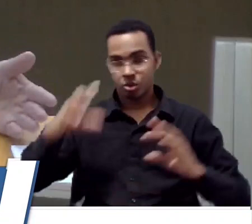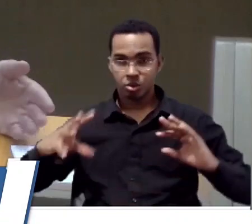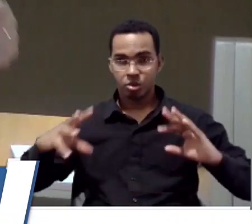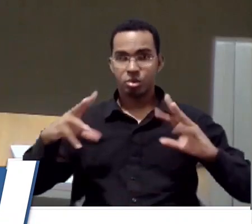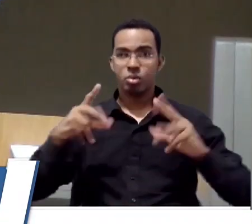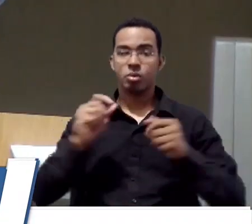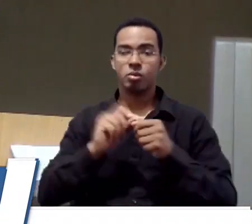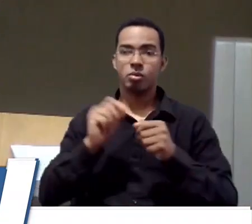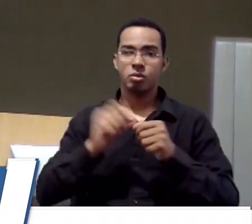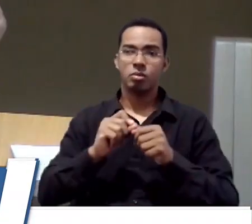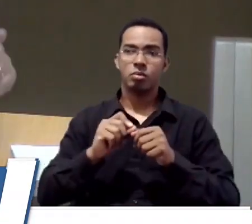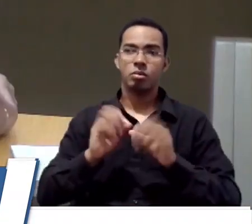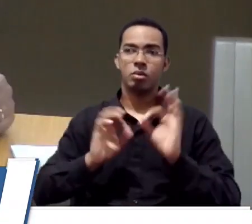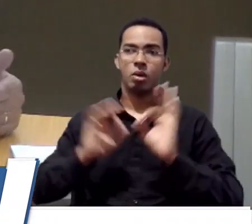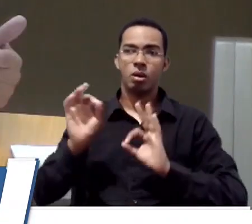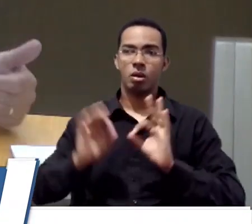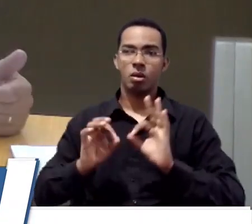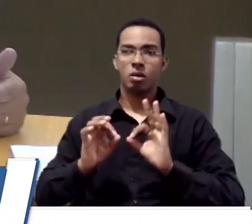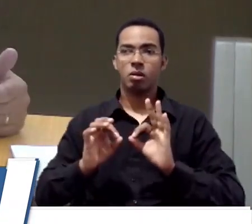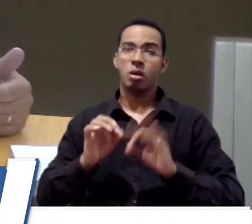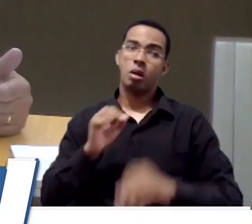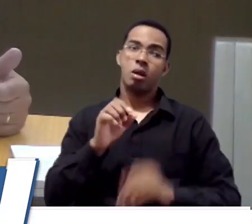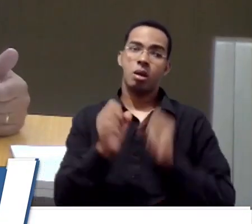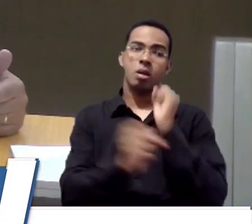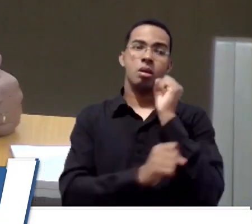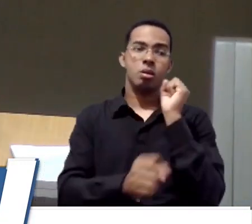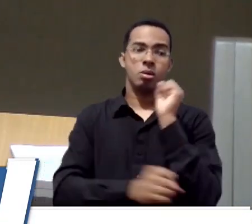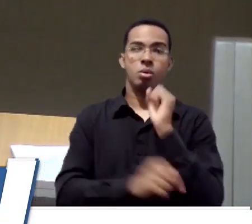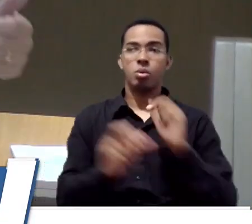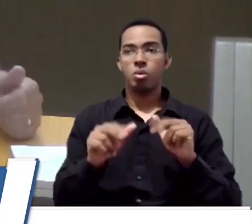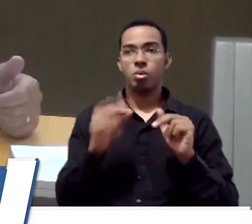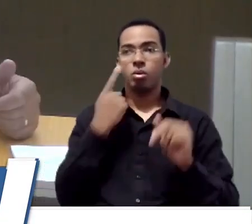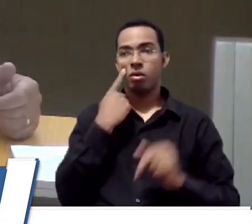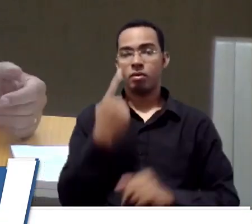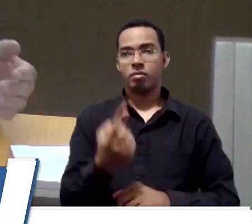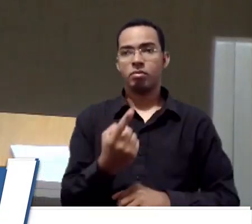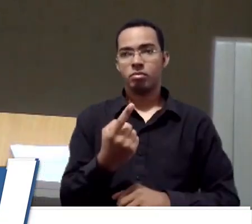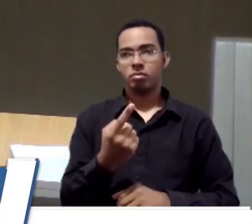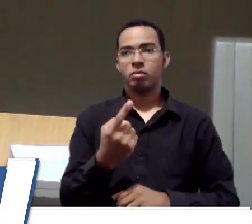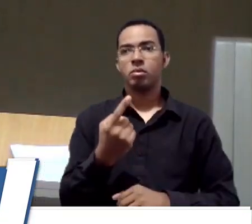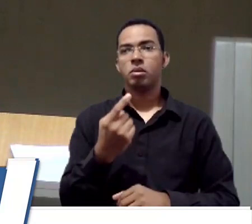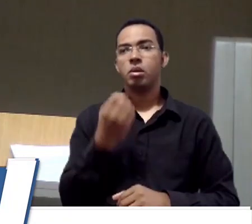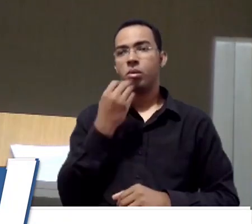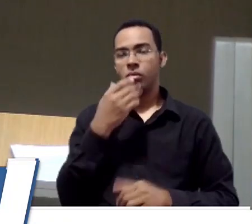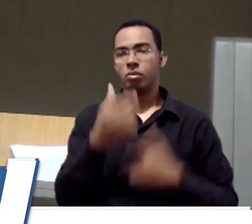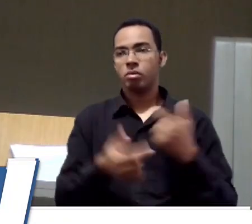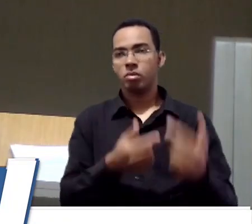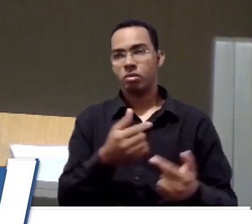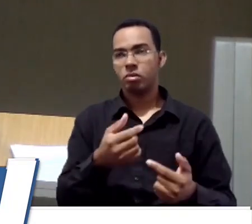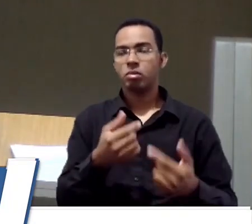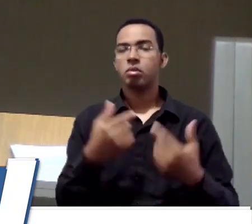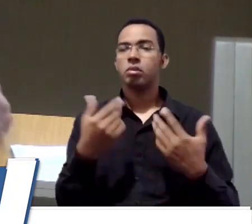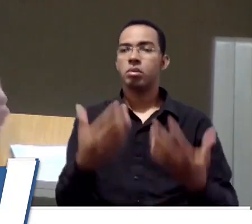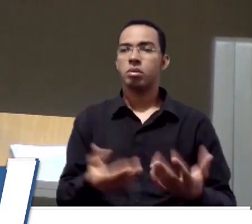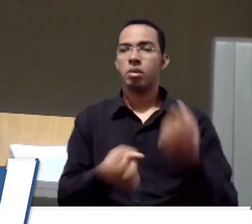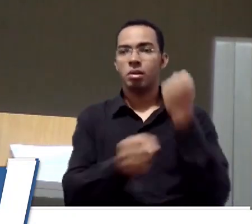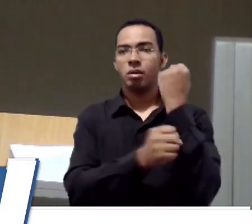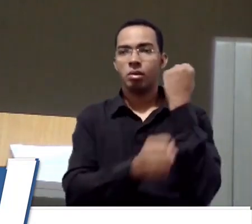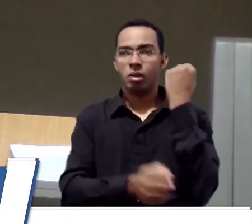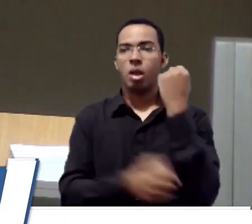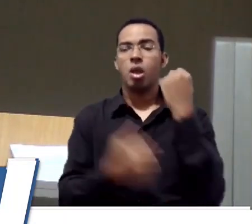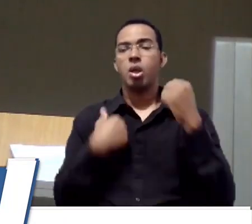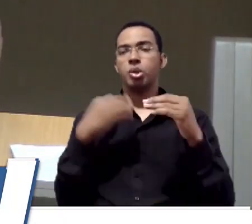as suas falcatruas. Sabesp, eu nunca vi um caso de corrupção de dentro e o grande trabalho dele. Então, queria dizer que a Sabesp, eu sou